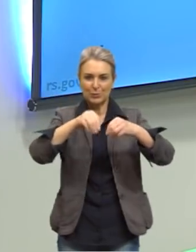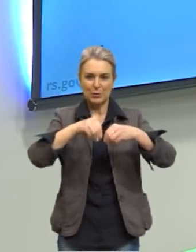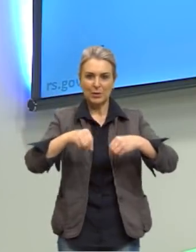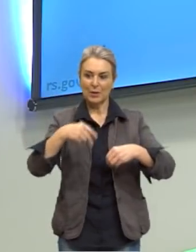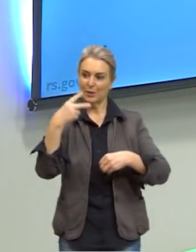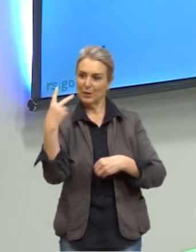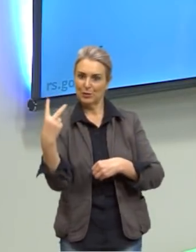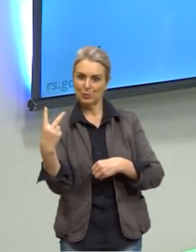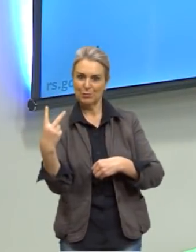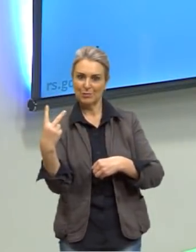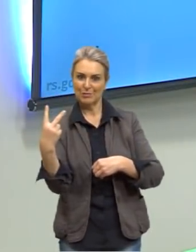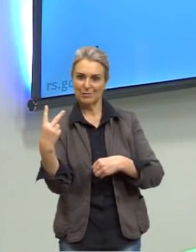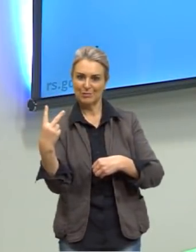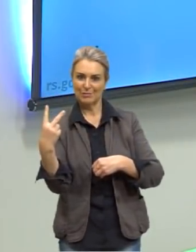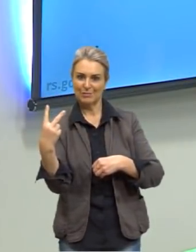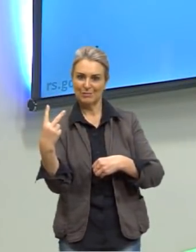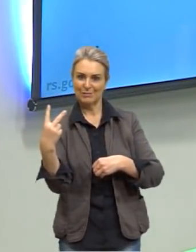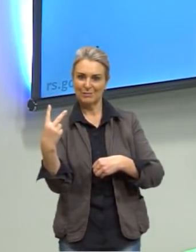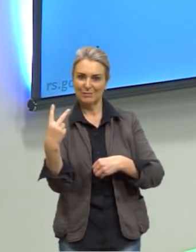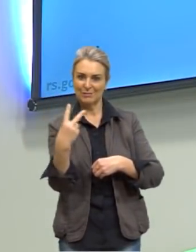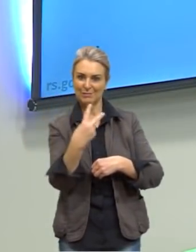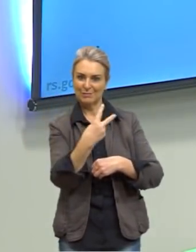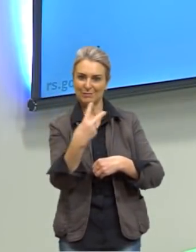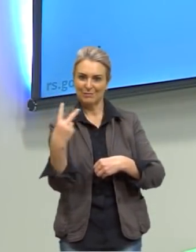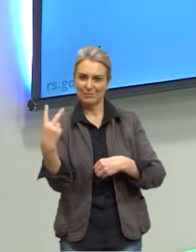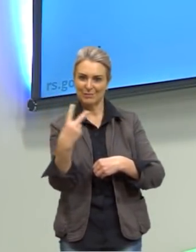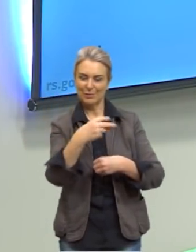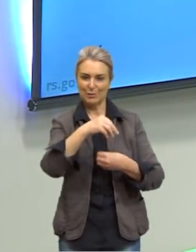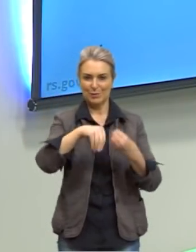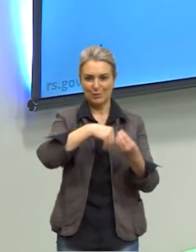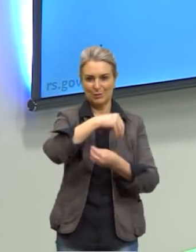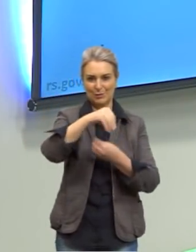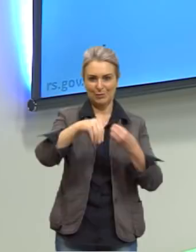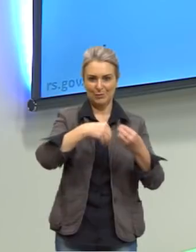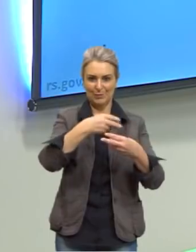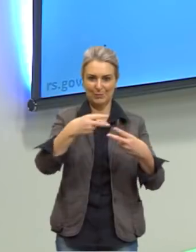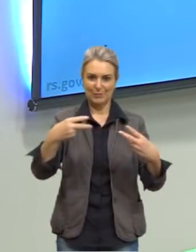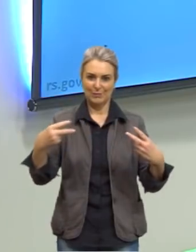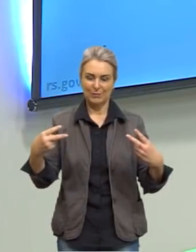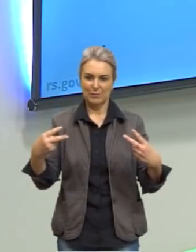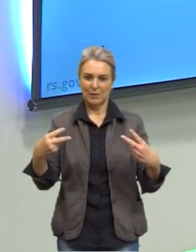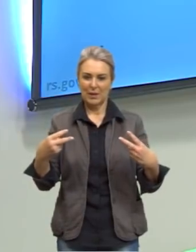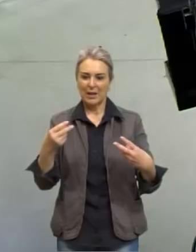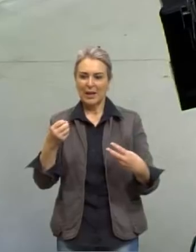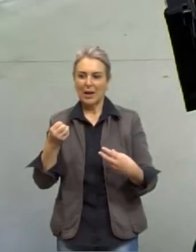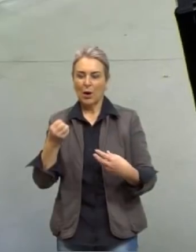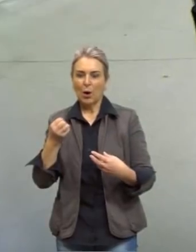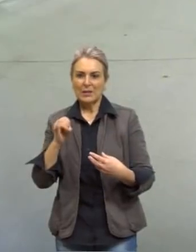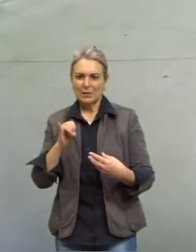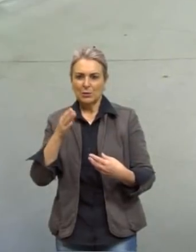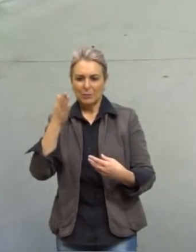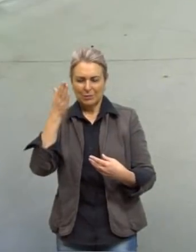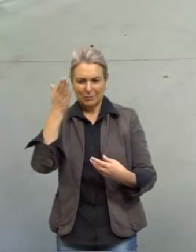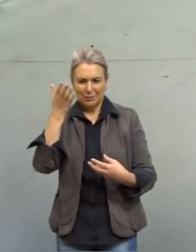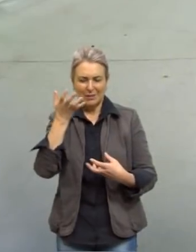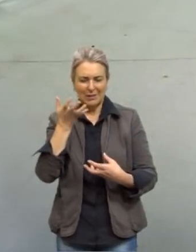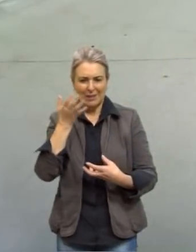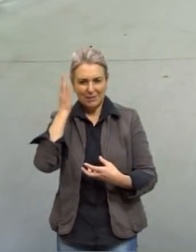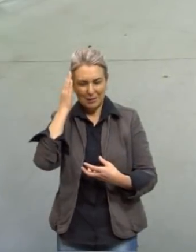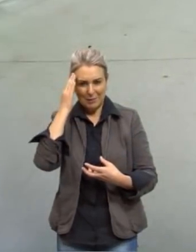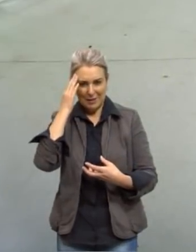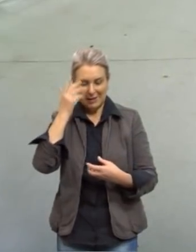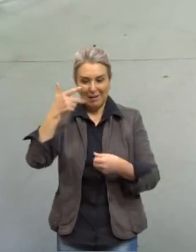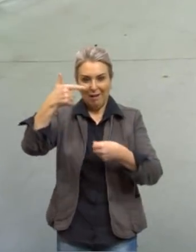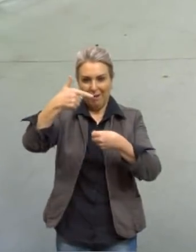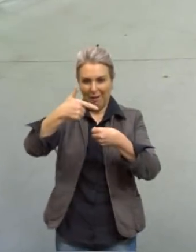inclusive um teste que a gente pode fazer na gasolina para saber se ela é adulterada é assim ó vou desenhar aqui para